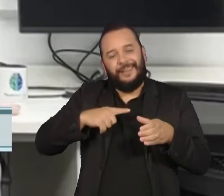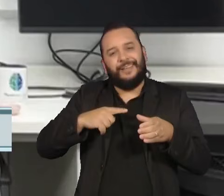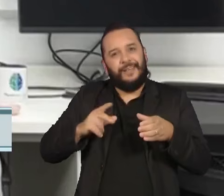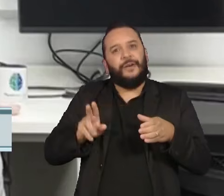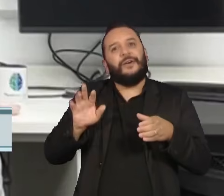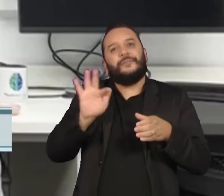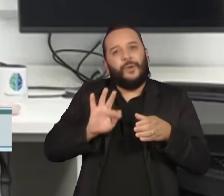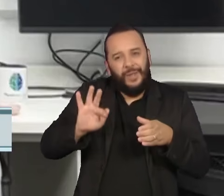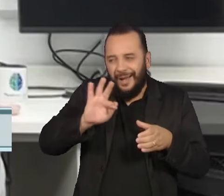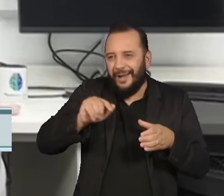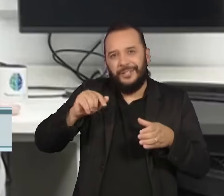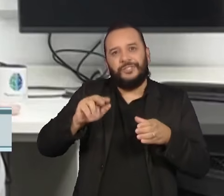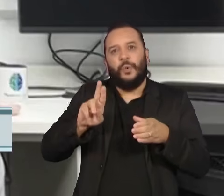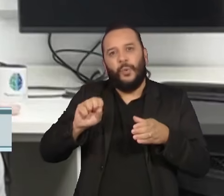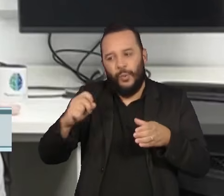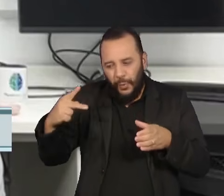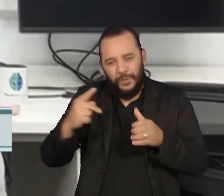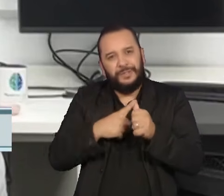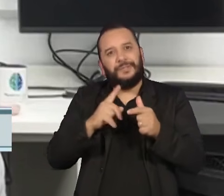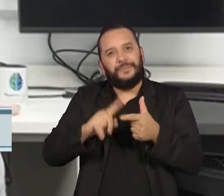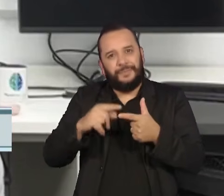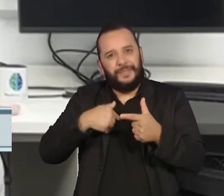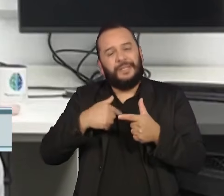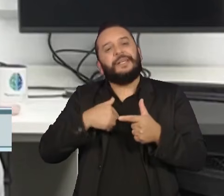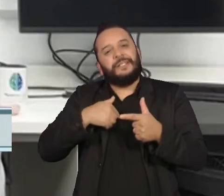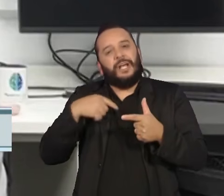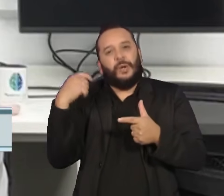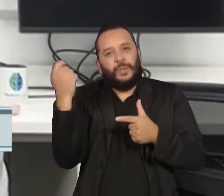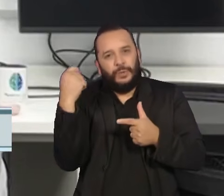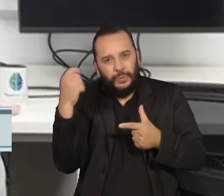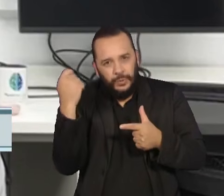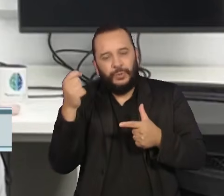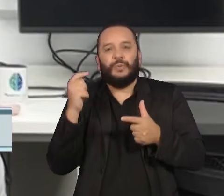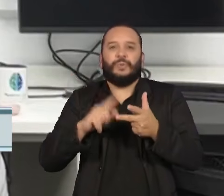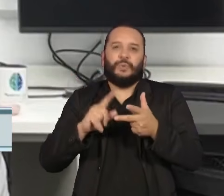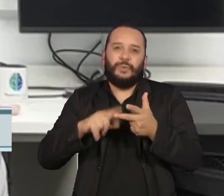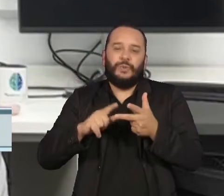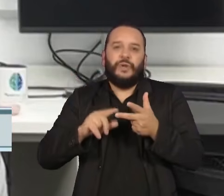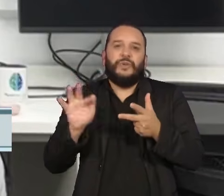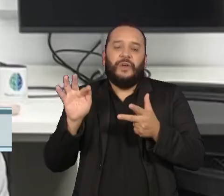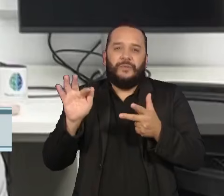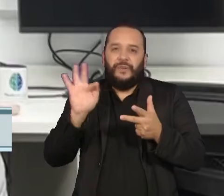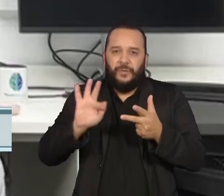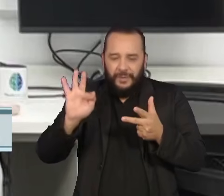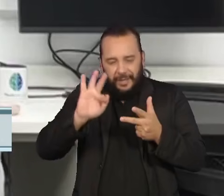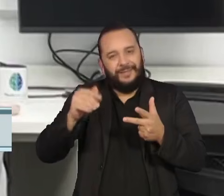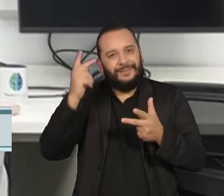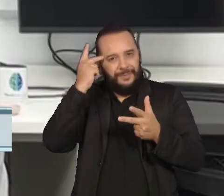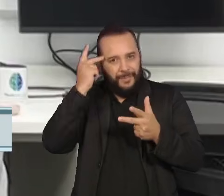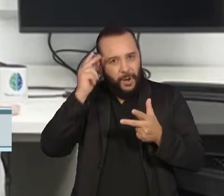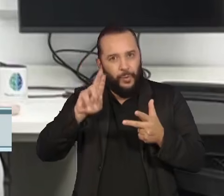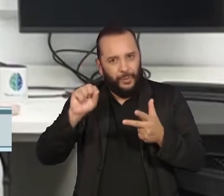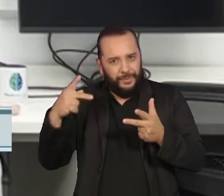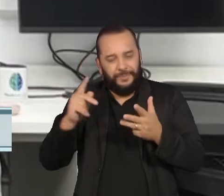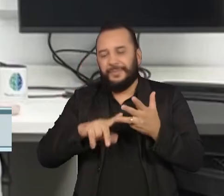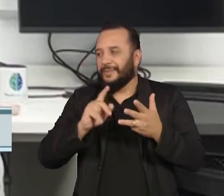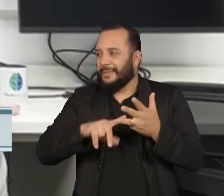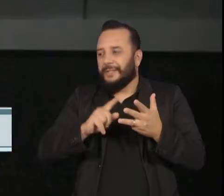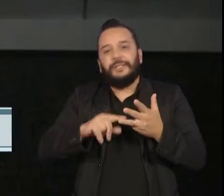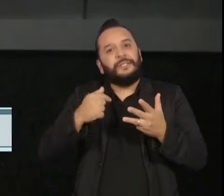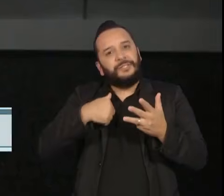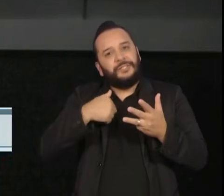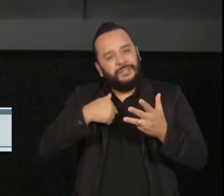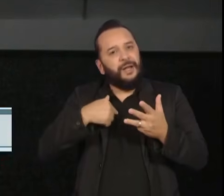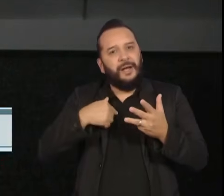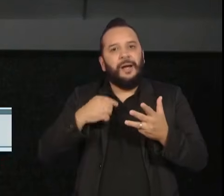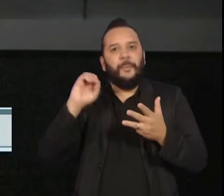universidades do país, então a USP, a Federal do Rio Grande do Sul, Federal de São Paulo, Federal de Pelotas, Federal de Ciências da Saúde de Porto Alegre.